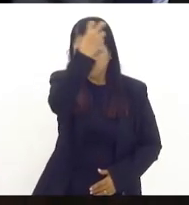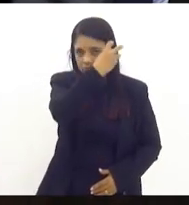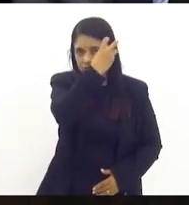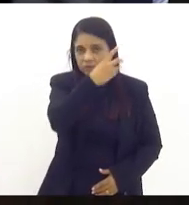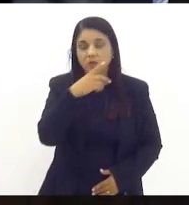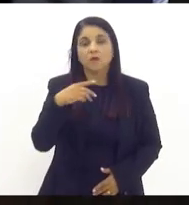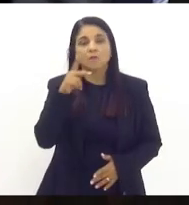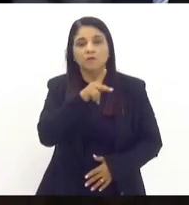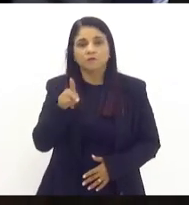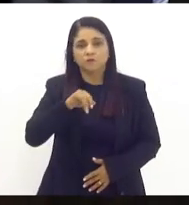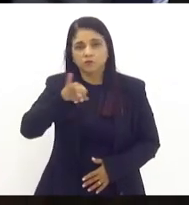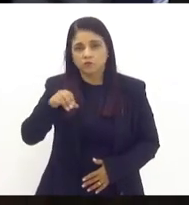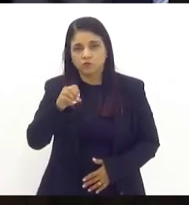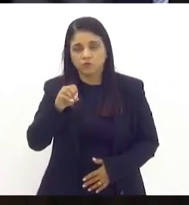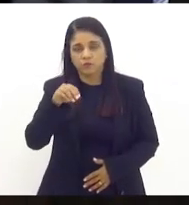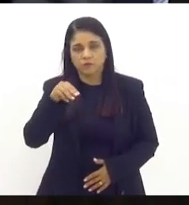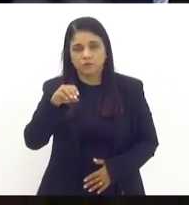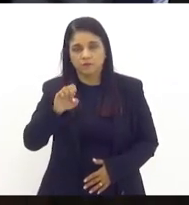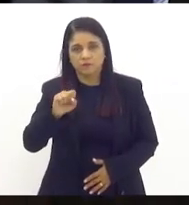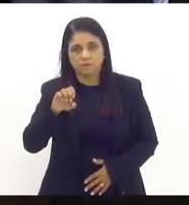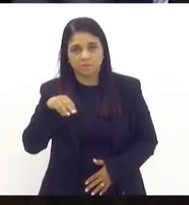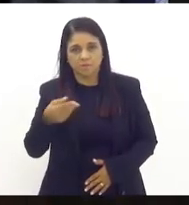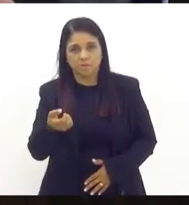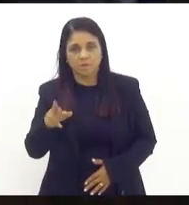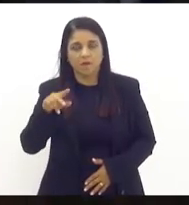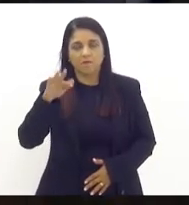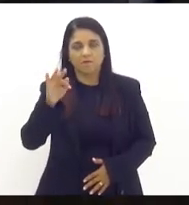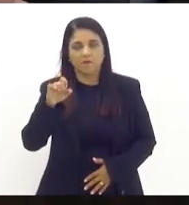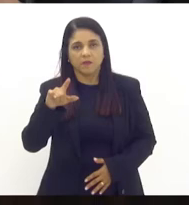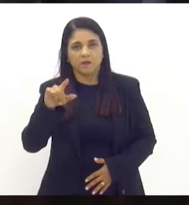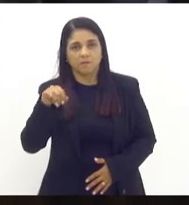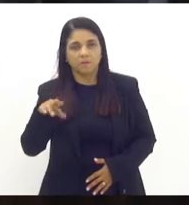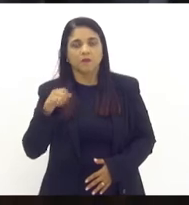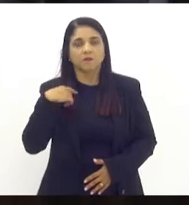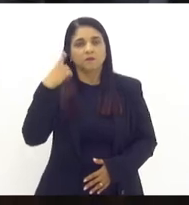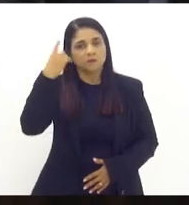Josimar Filipinho do rádio Carlos